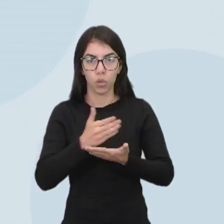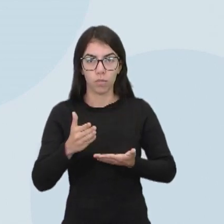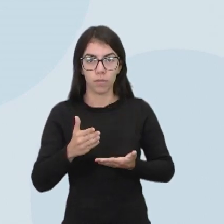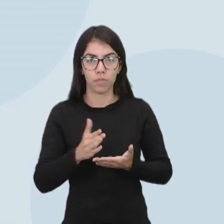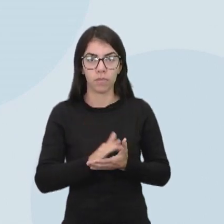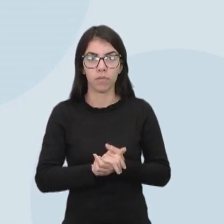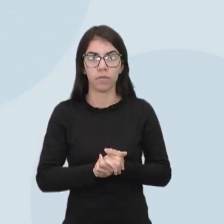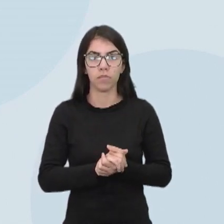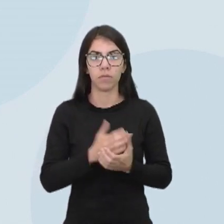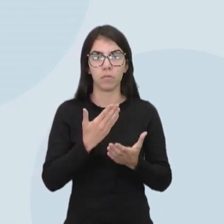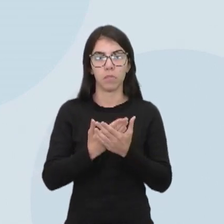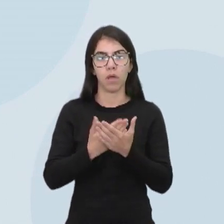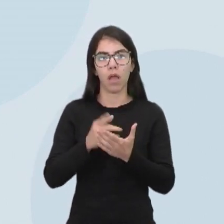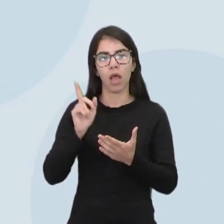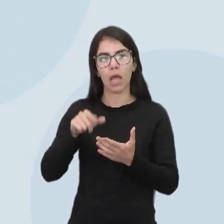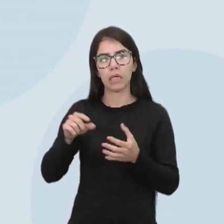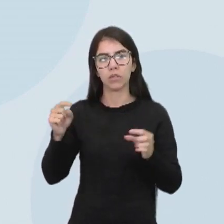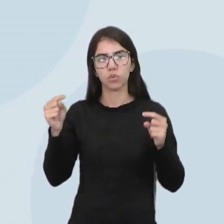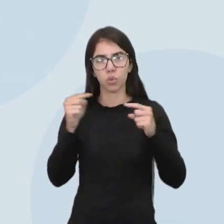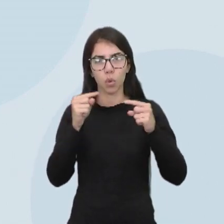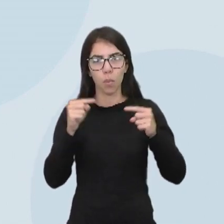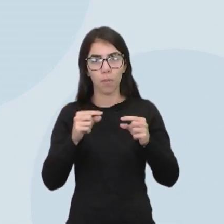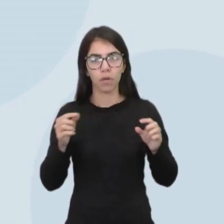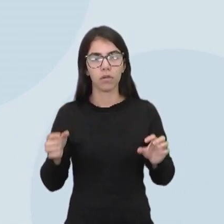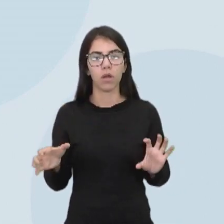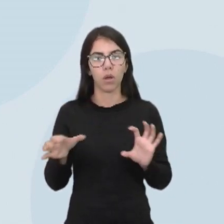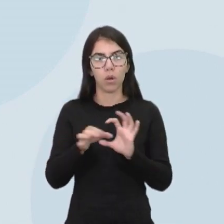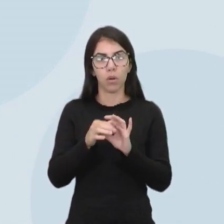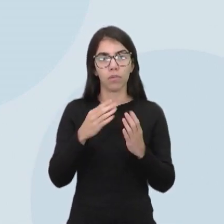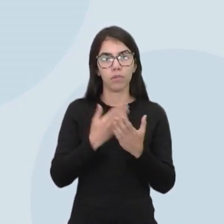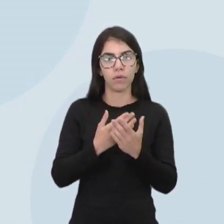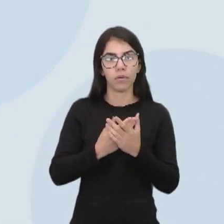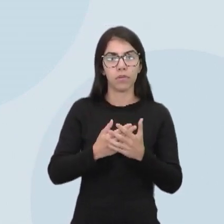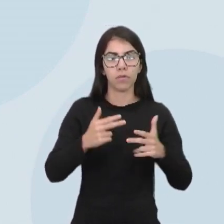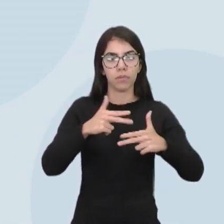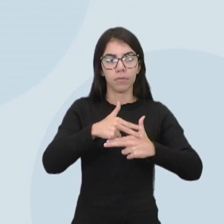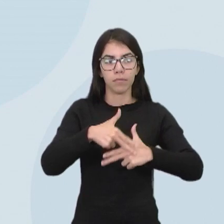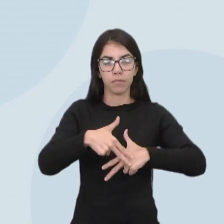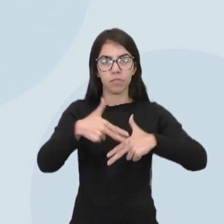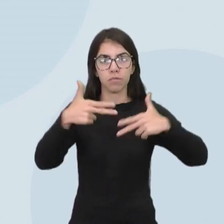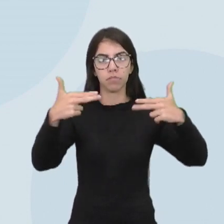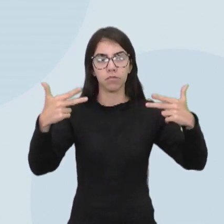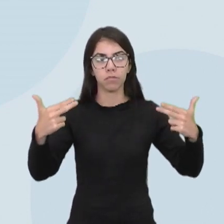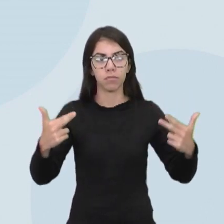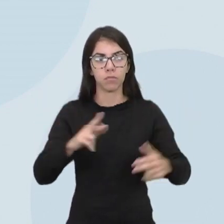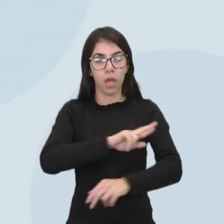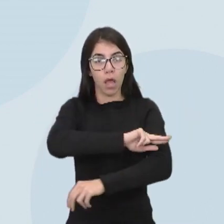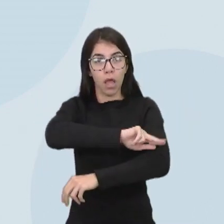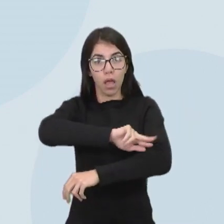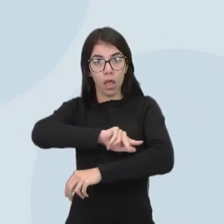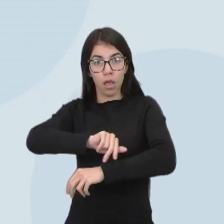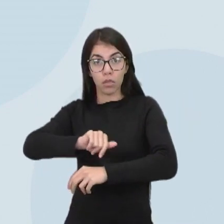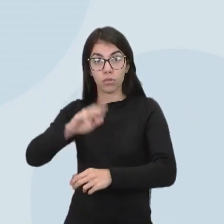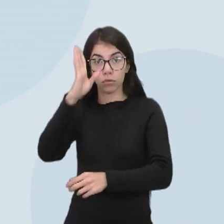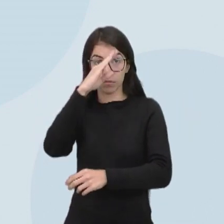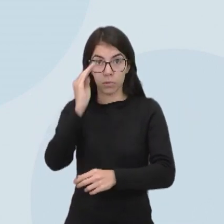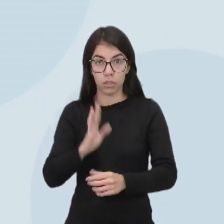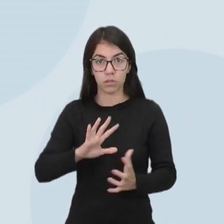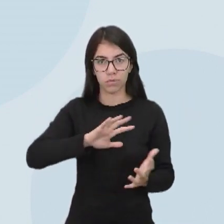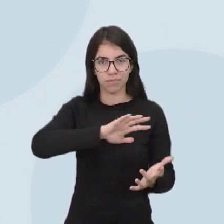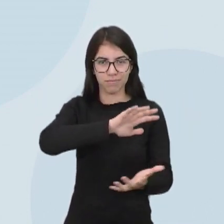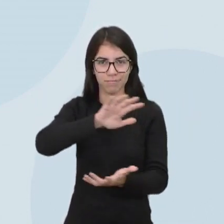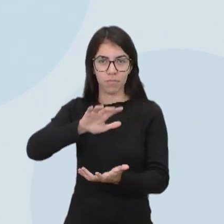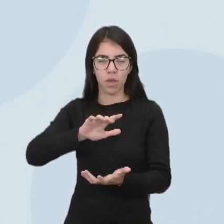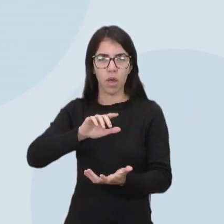os alunos aos assuntos relativos às questões étnico-raciais no Brasil e no mundo,